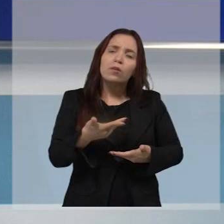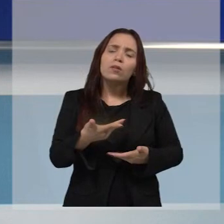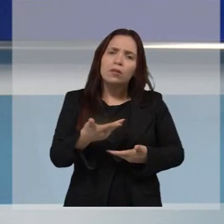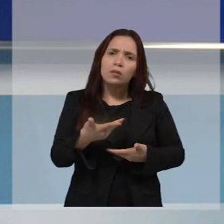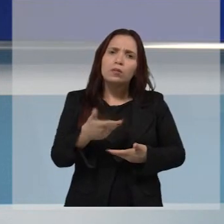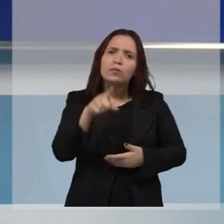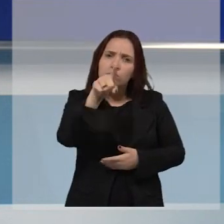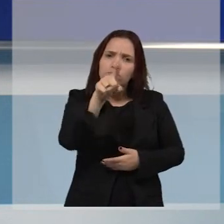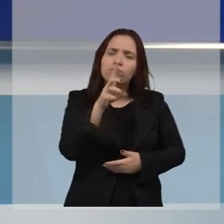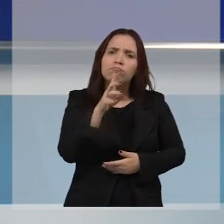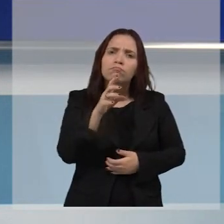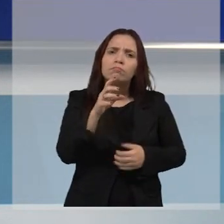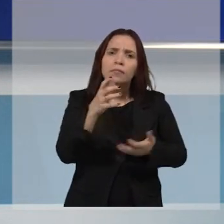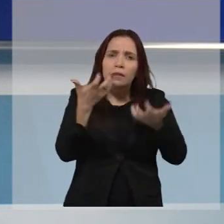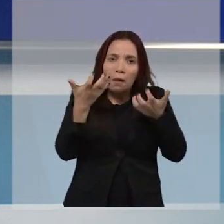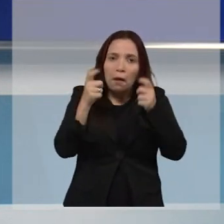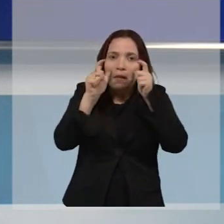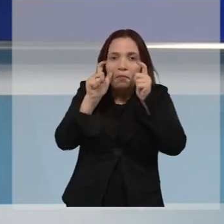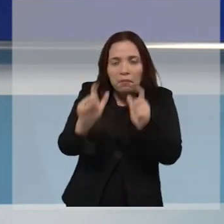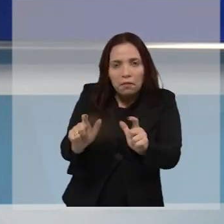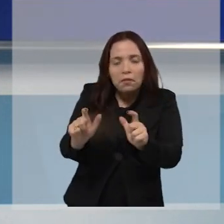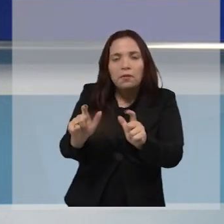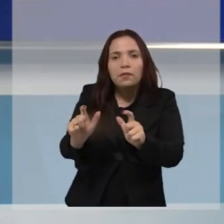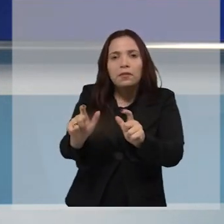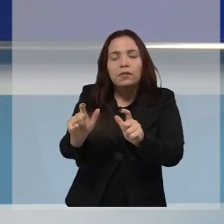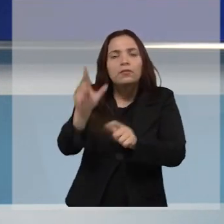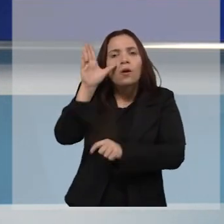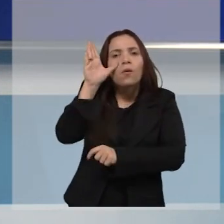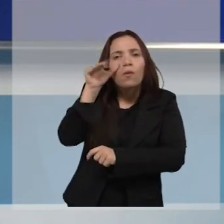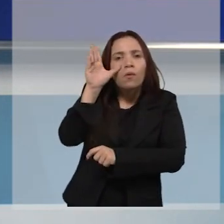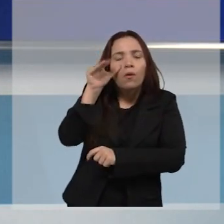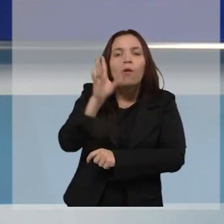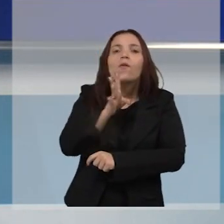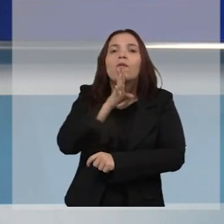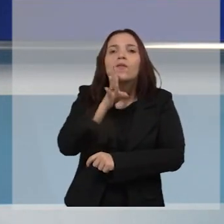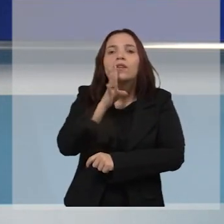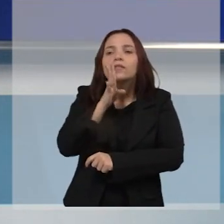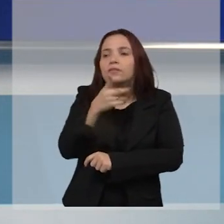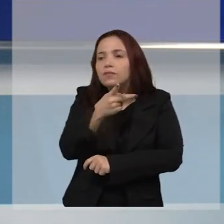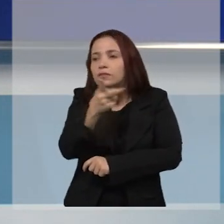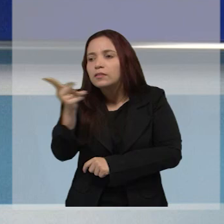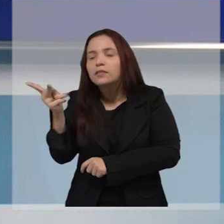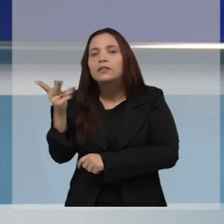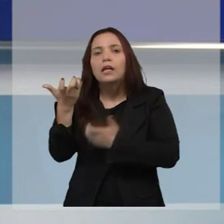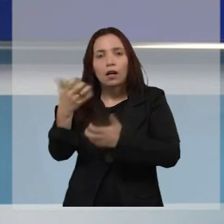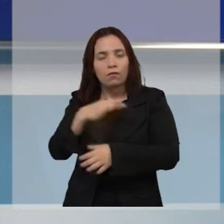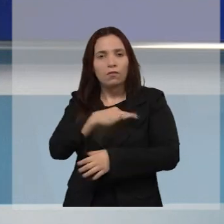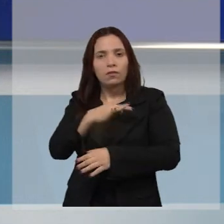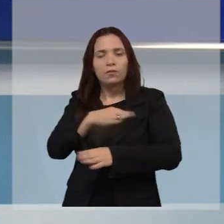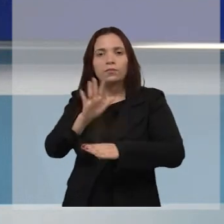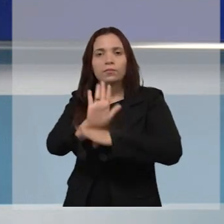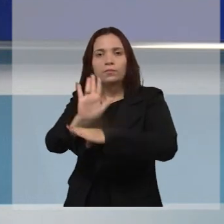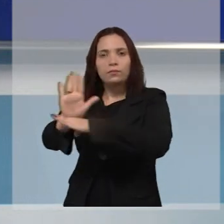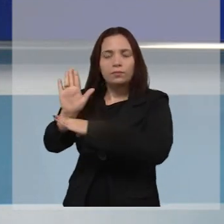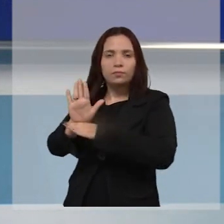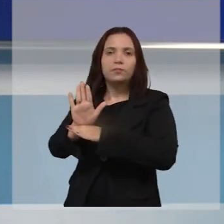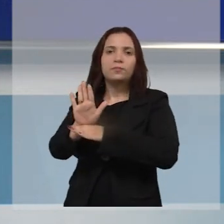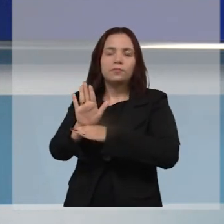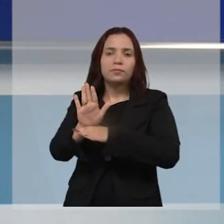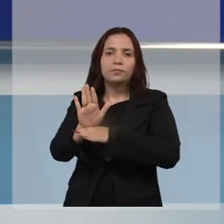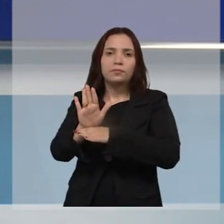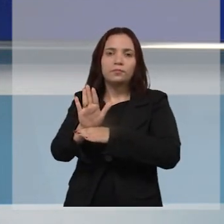convido ao você, assinante, que tenha a curiosidade de conhecer e se voluntarie